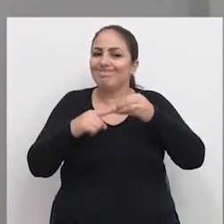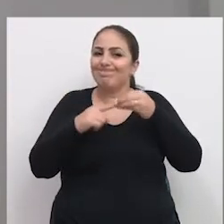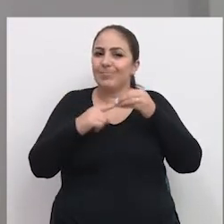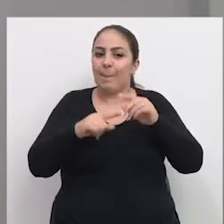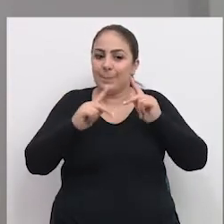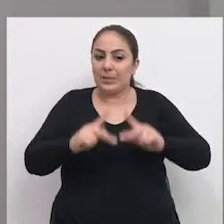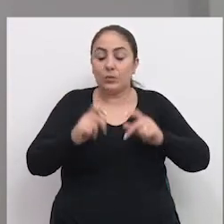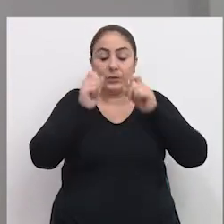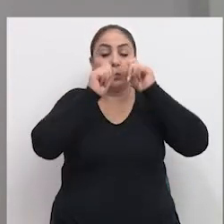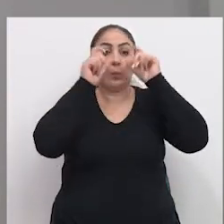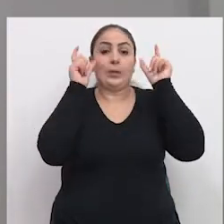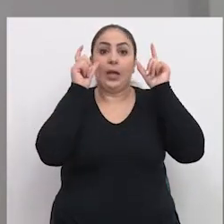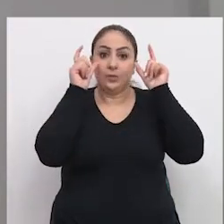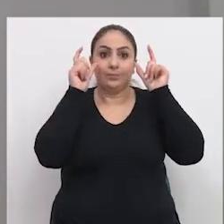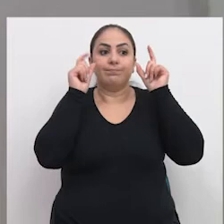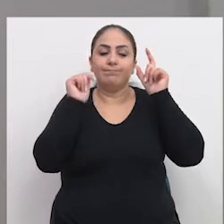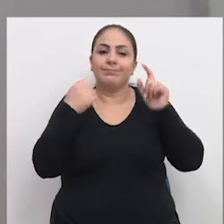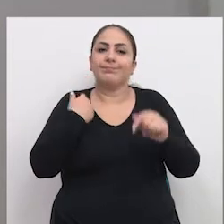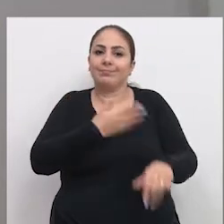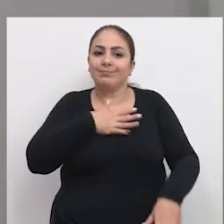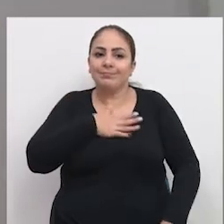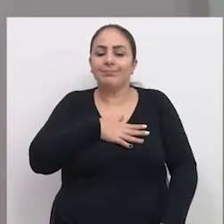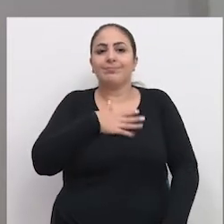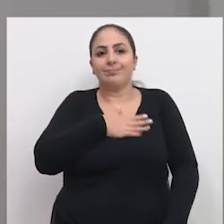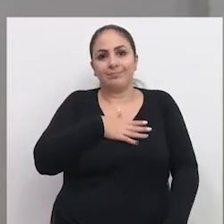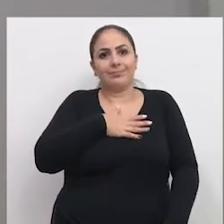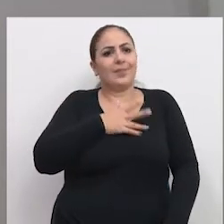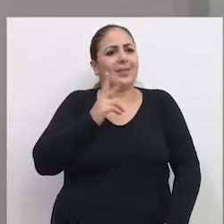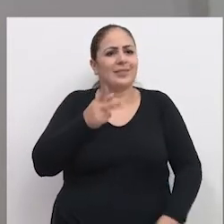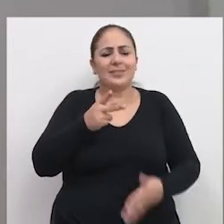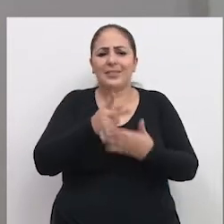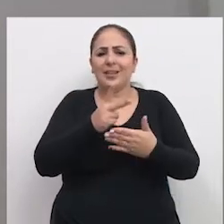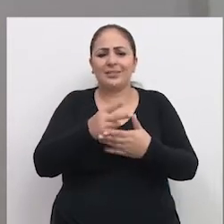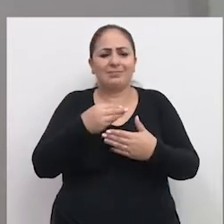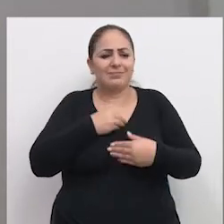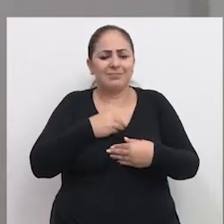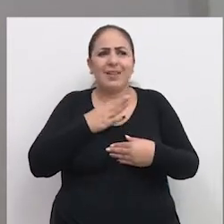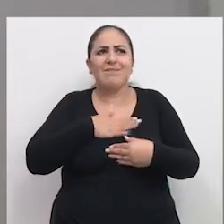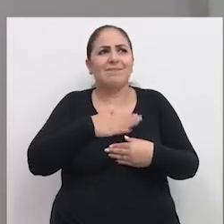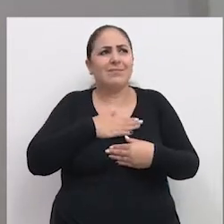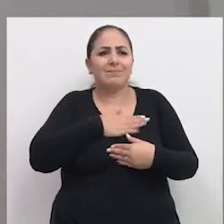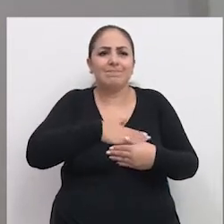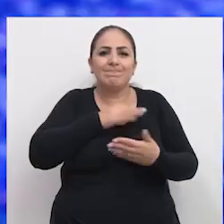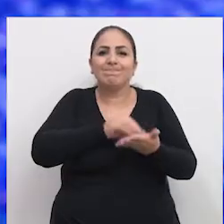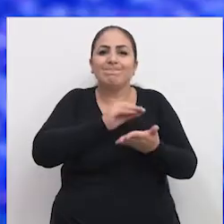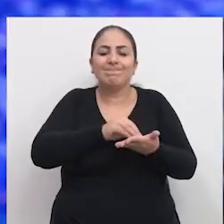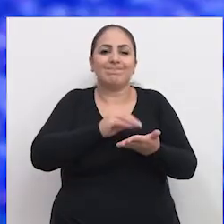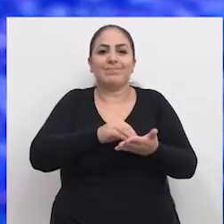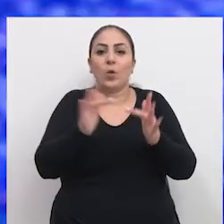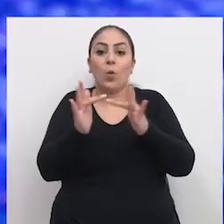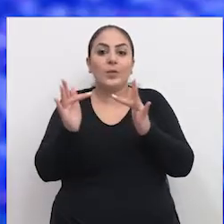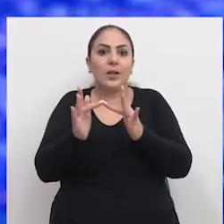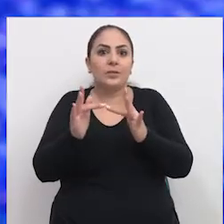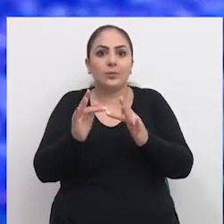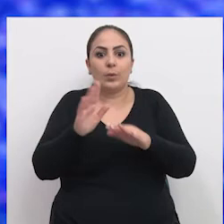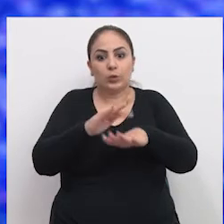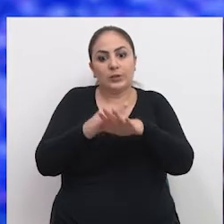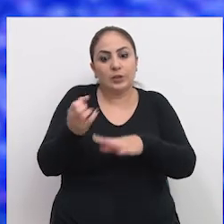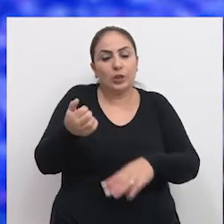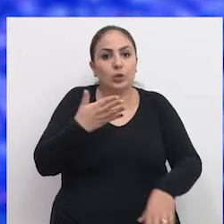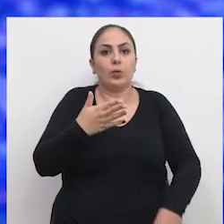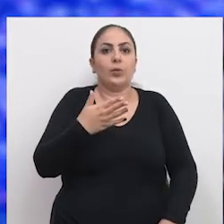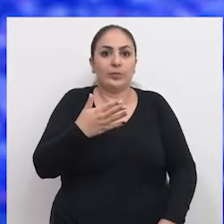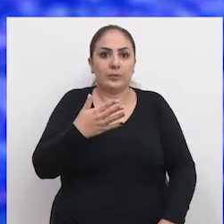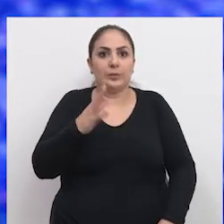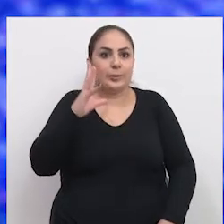principalmente dos pacientes que estão acordados, a gente sente que eles sentem falta do contato. Como é uma doença nova,